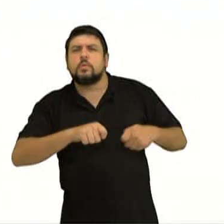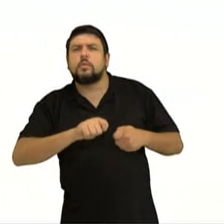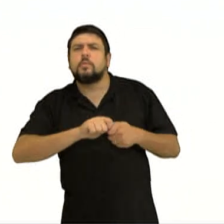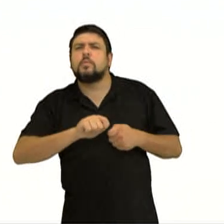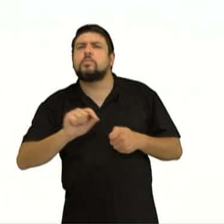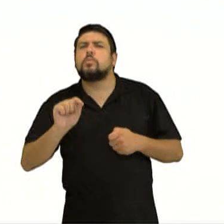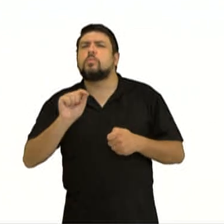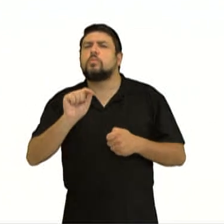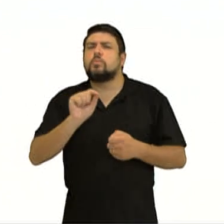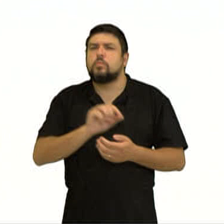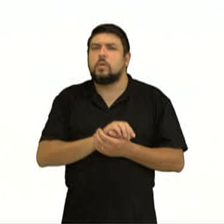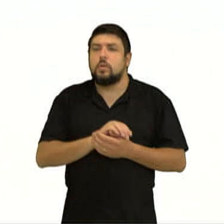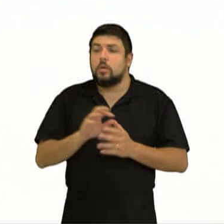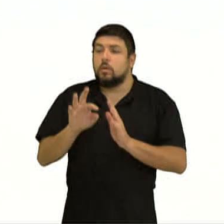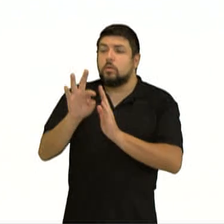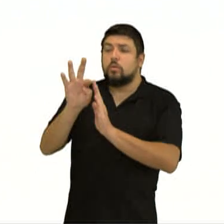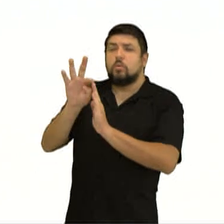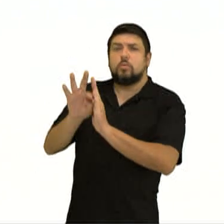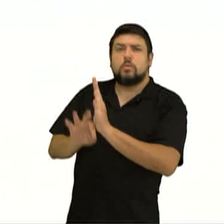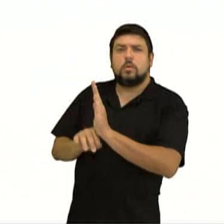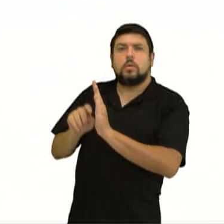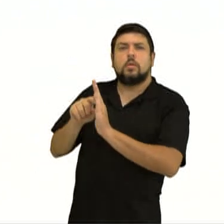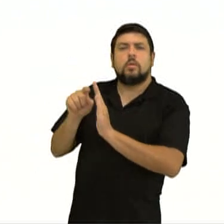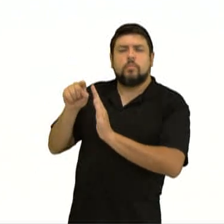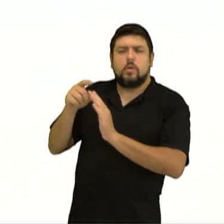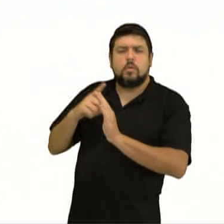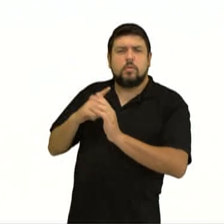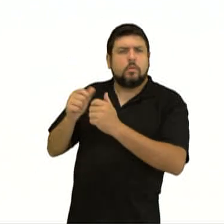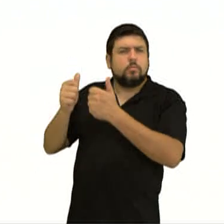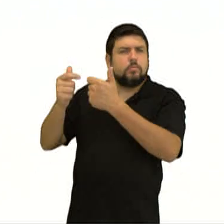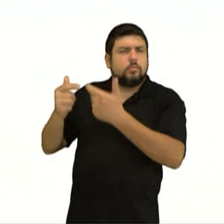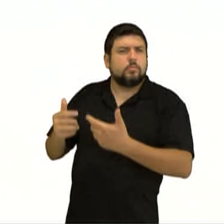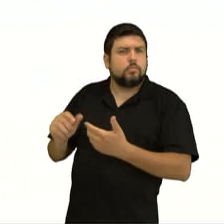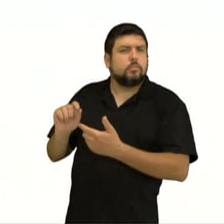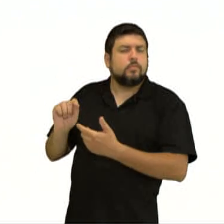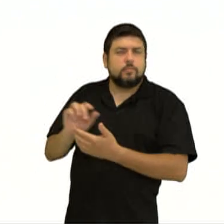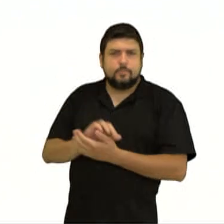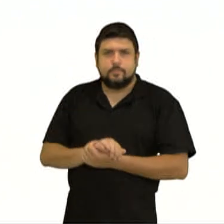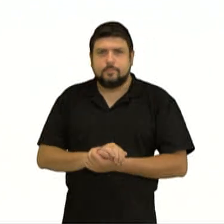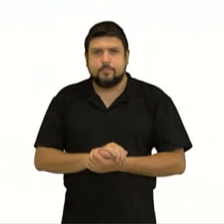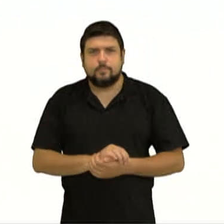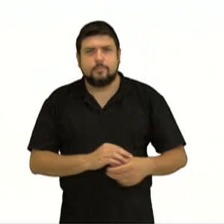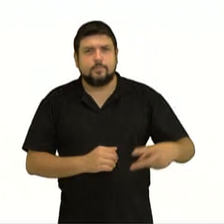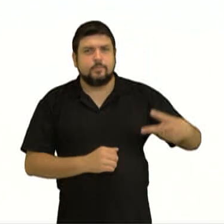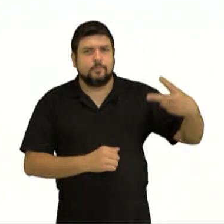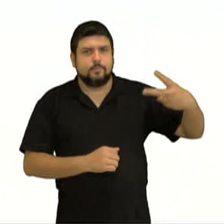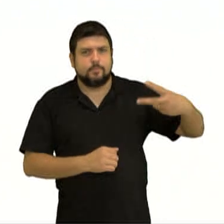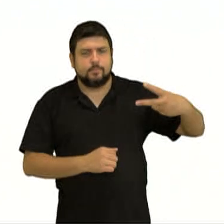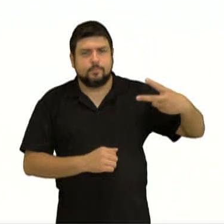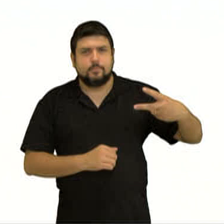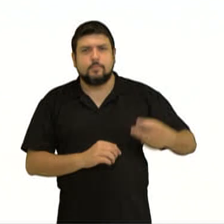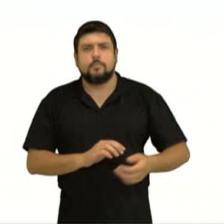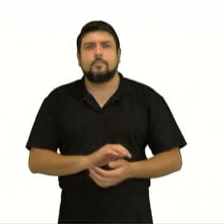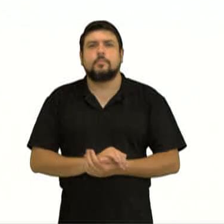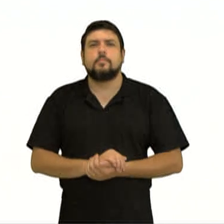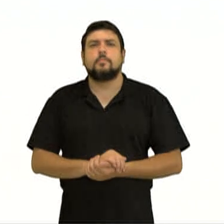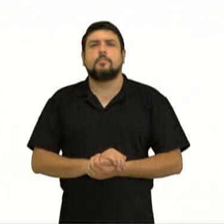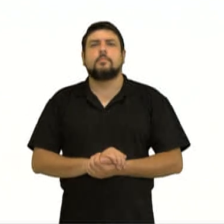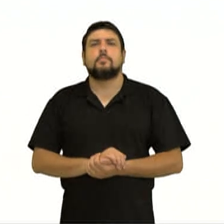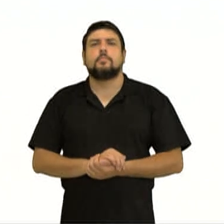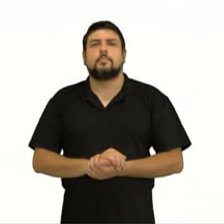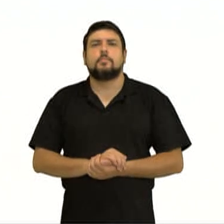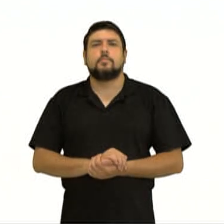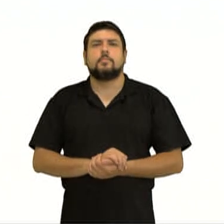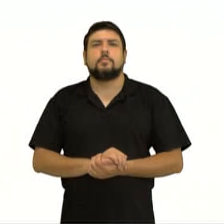texto trouxe para qualificar essas coisas? É isso que eu quero. 2. What musicians turn their cell